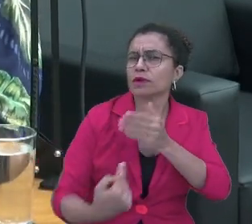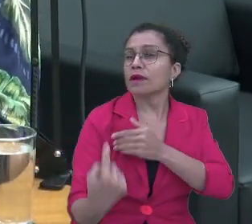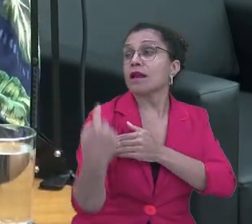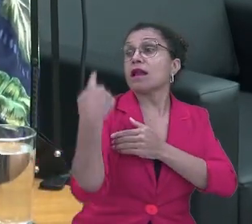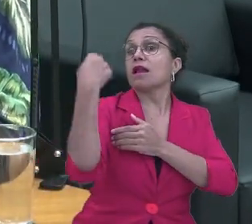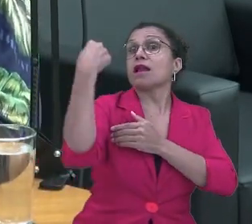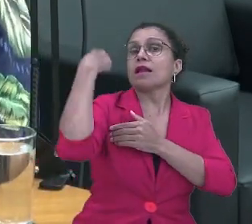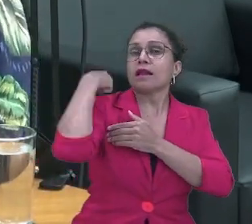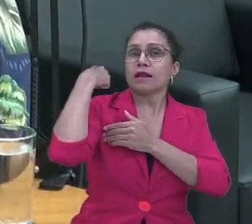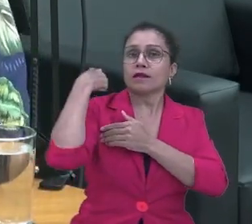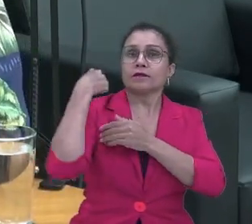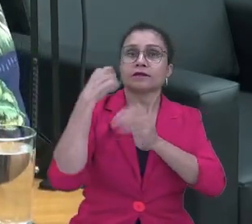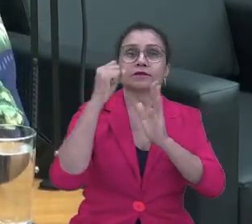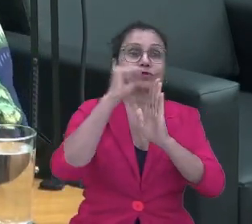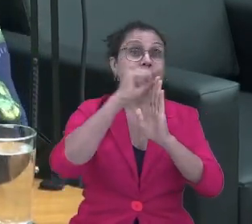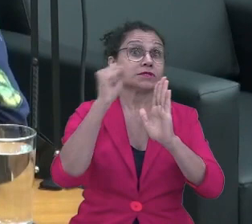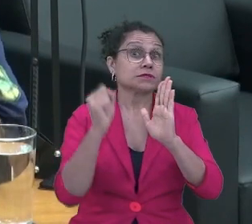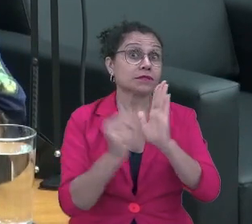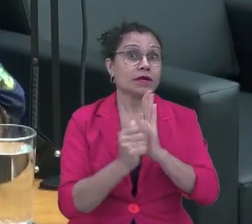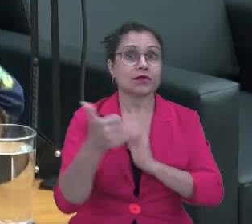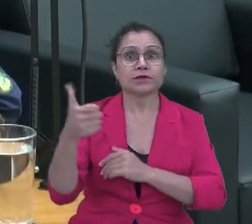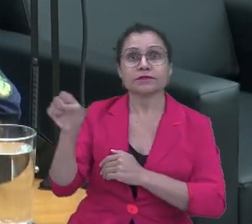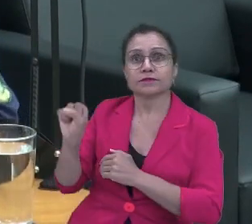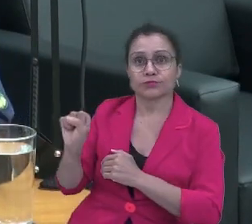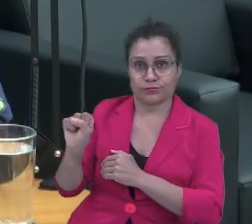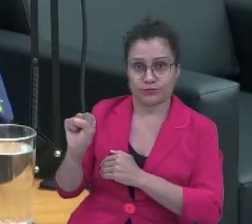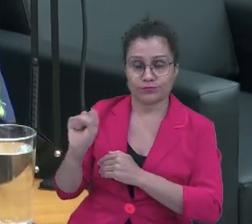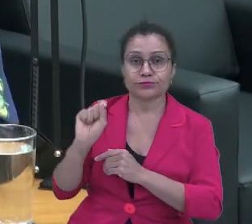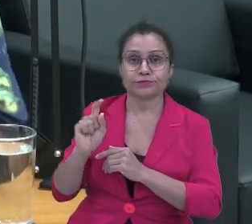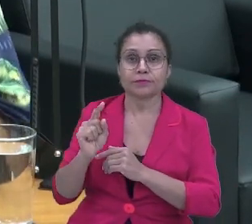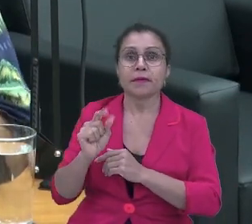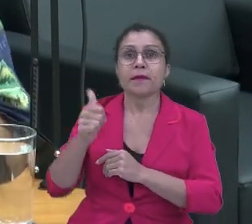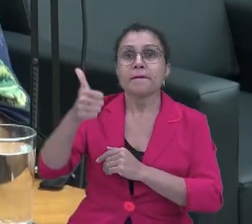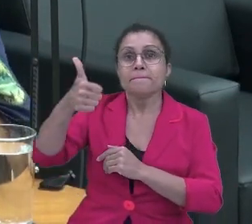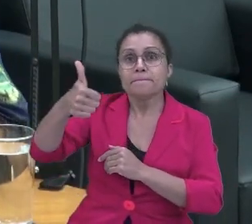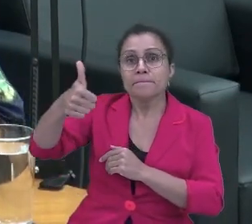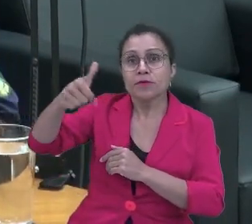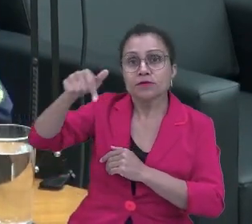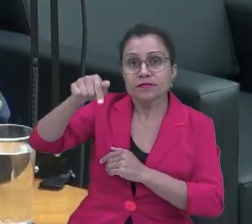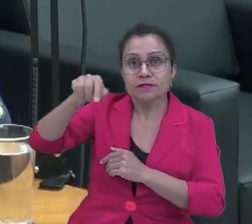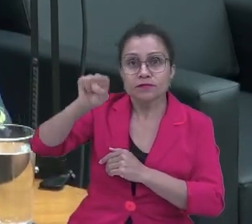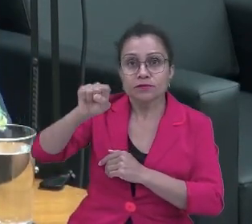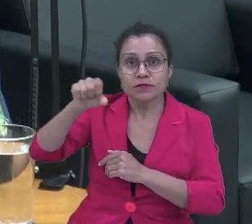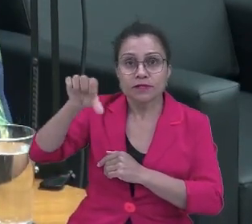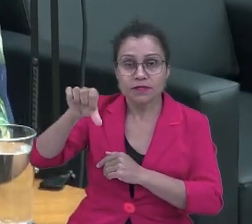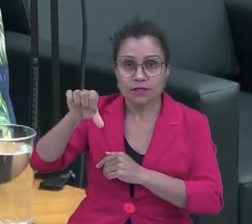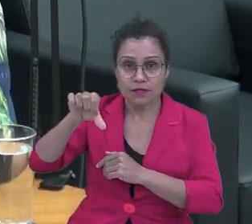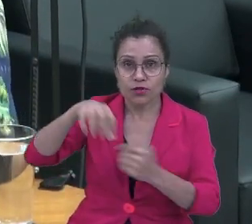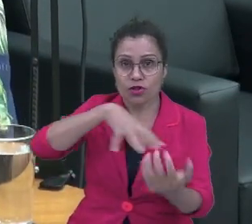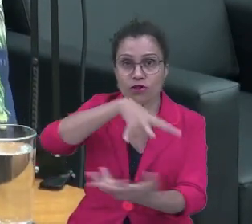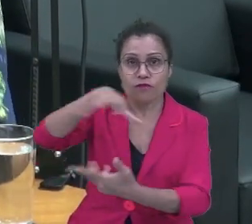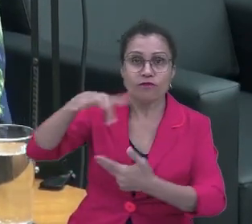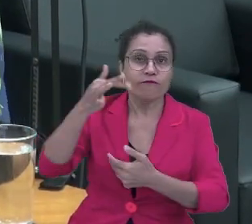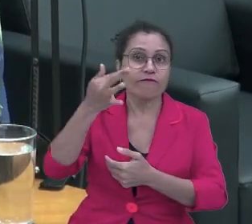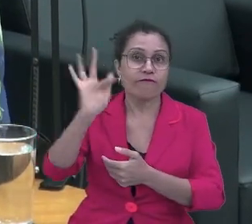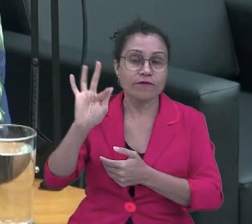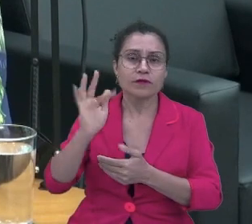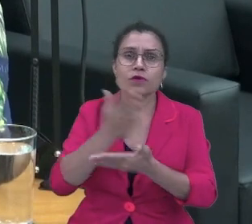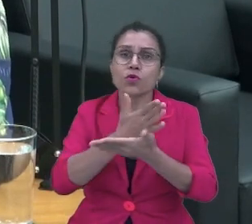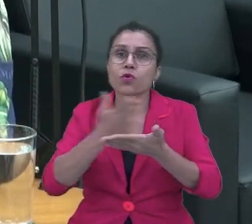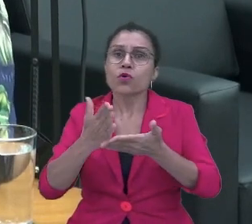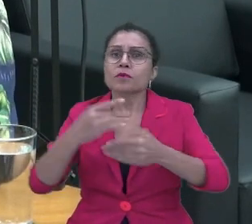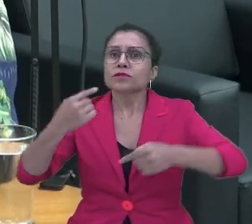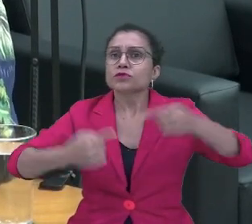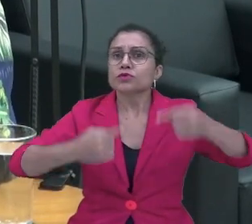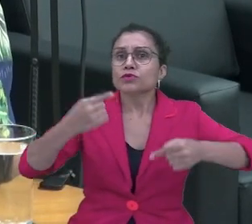lá atrás, vamos lá no século XVIII. Para ser mais exato, lá em 1789, na Revolução Francesa. Foi lá que começou a